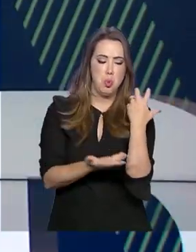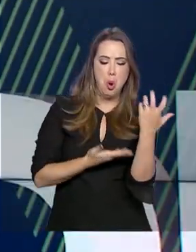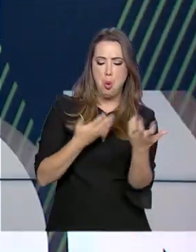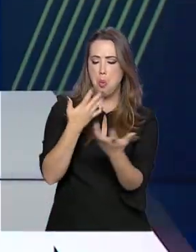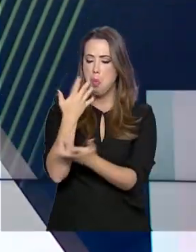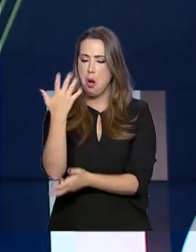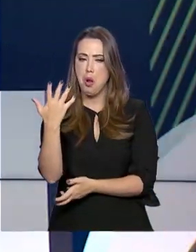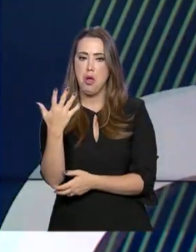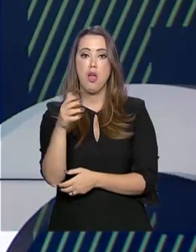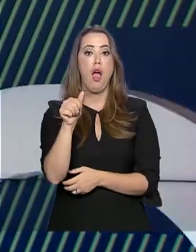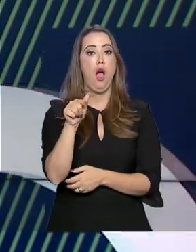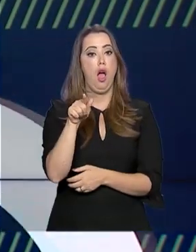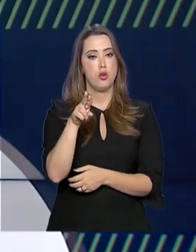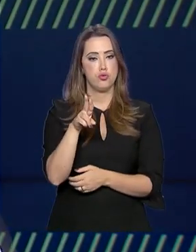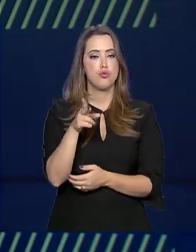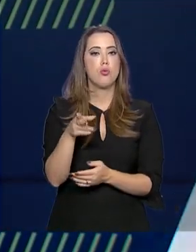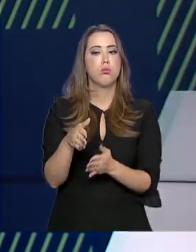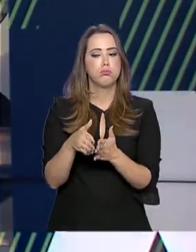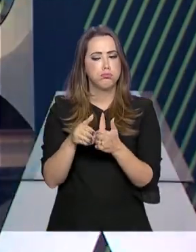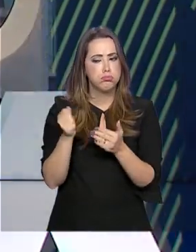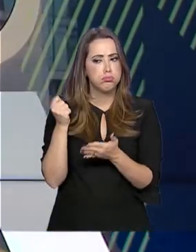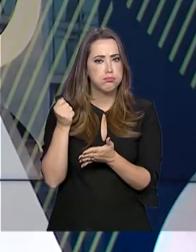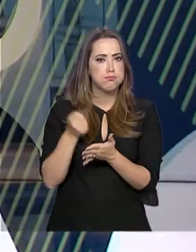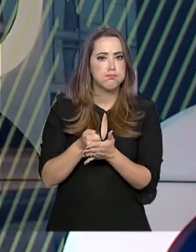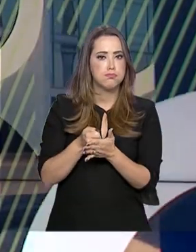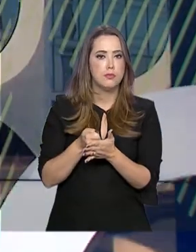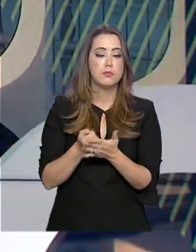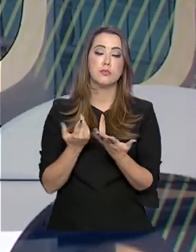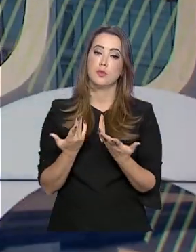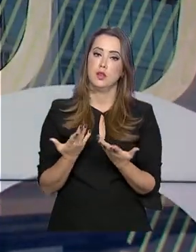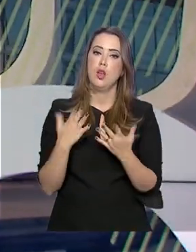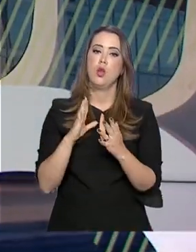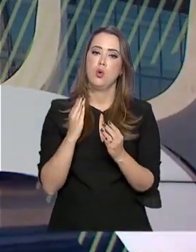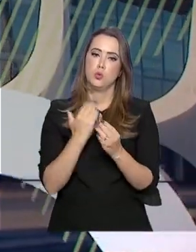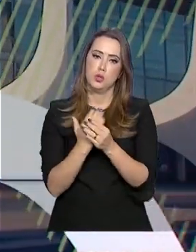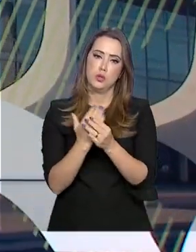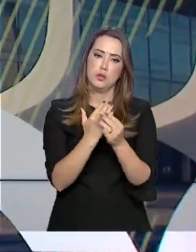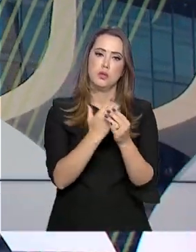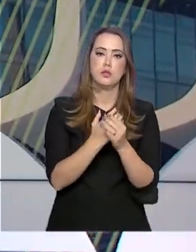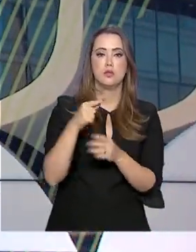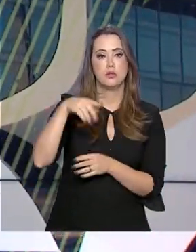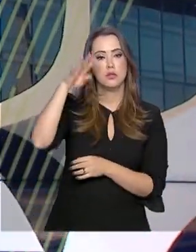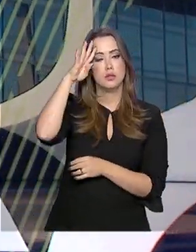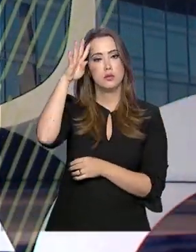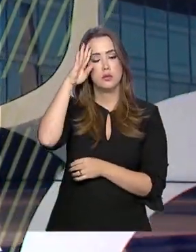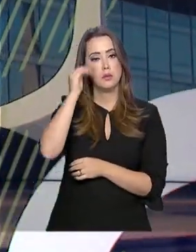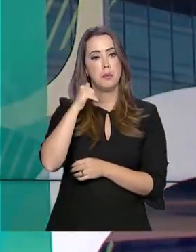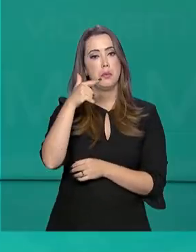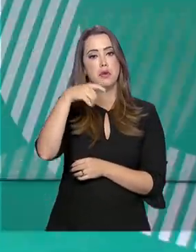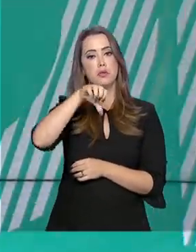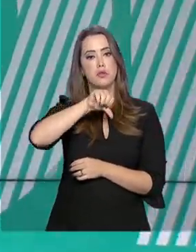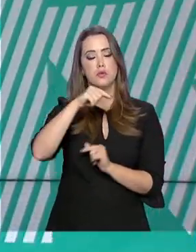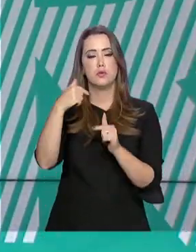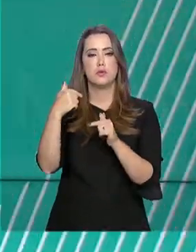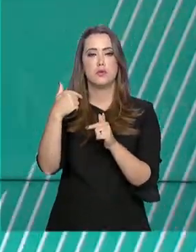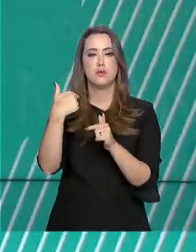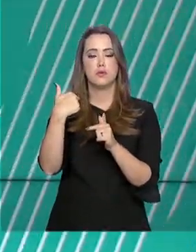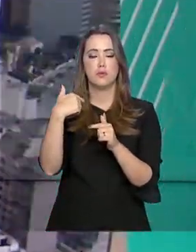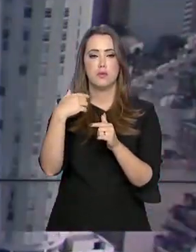Geral da União. Os últimos processos foram concluídos nesta quarta-feira com o ajuizamento de mais de 29 ações